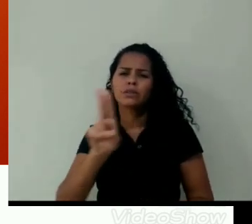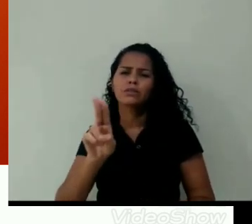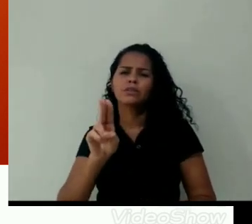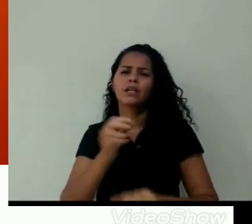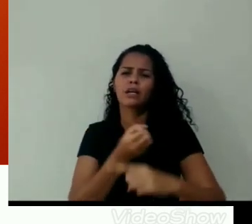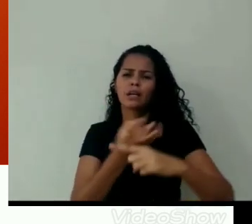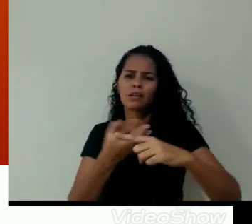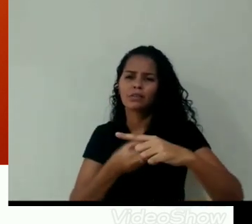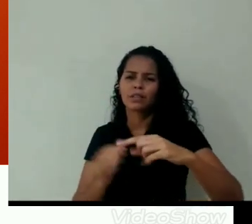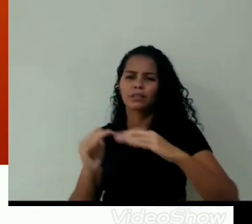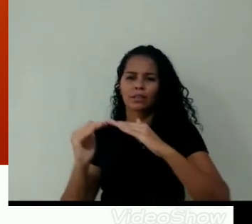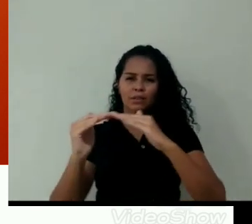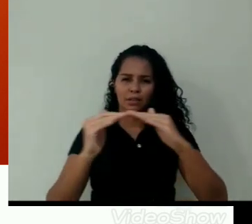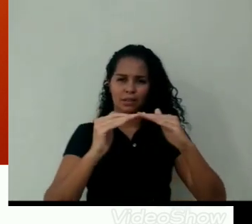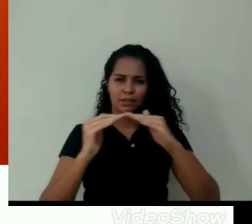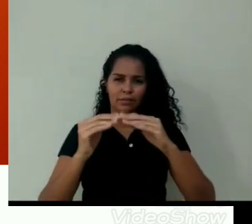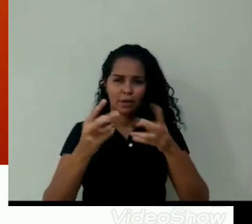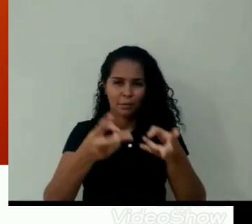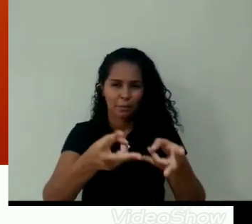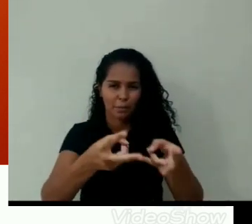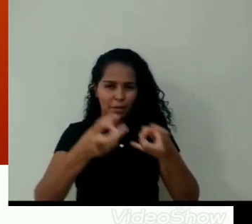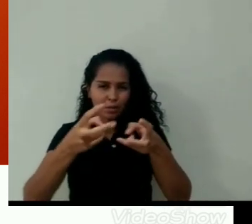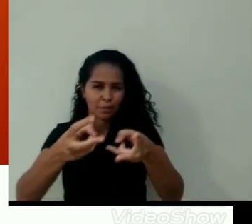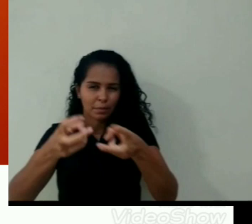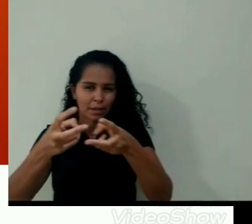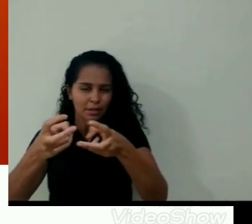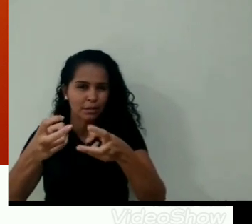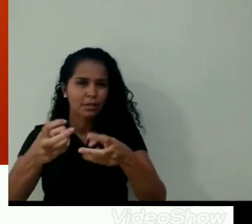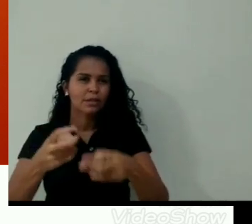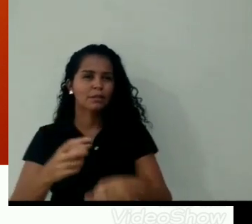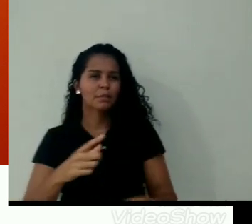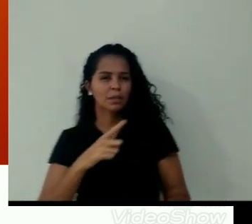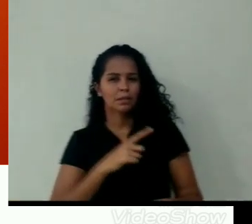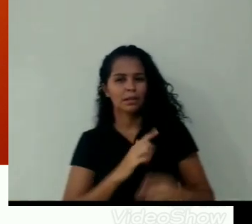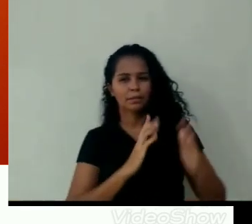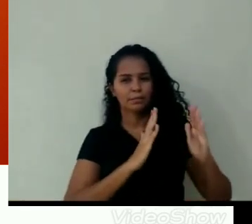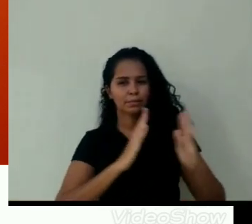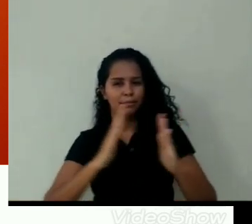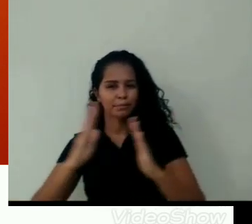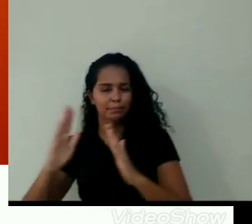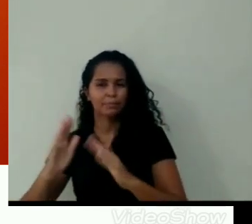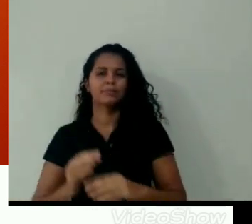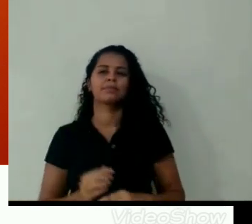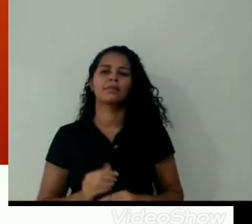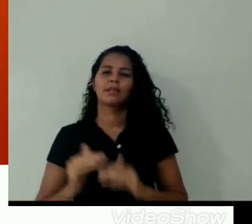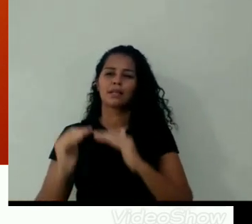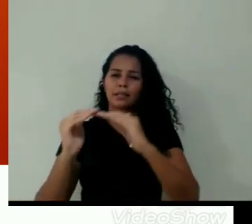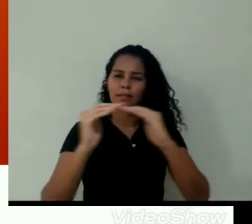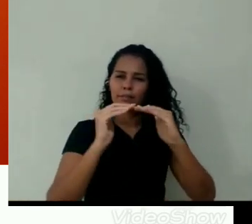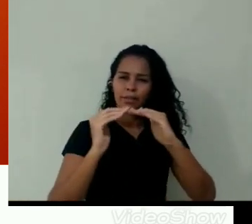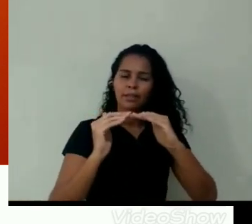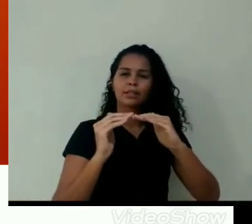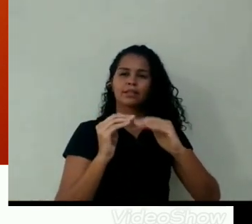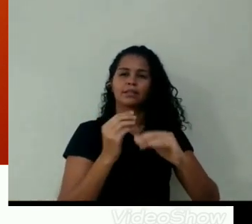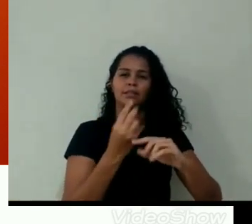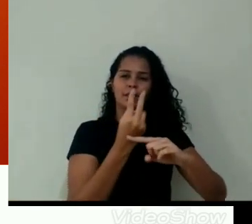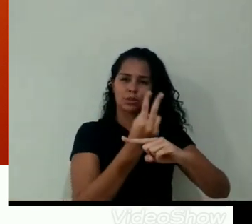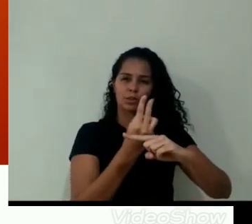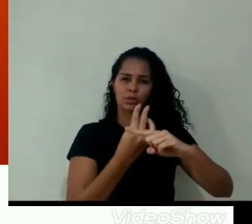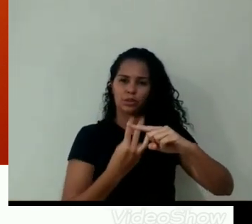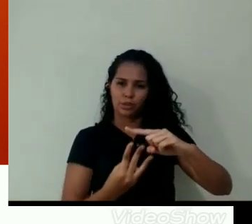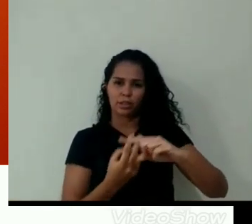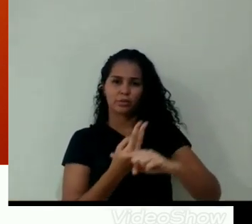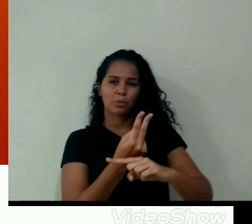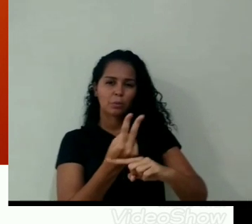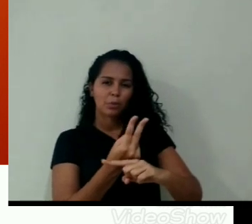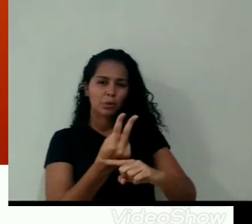frações equivalentes a 2/3. Vamos procurar aquelas que têm o mesmo denominador. Perceba que eu posso trocar 3/4 por 9